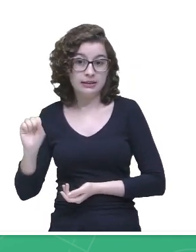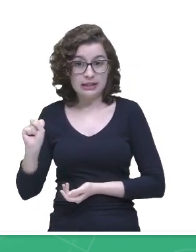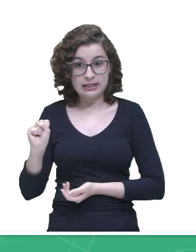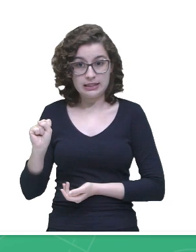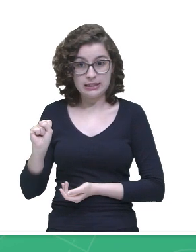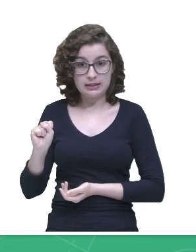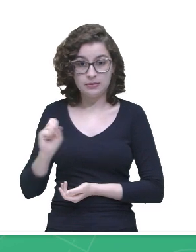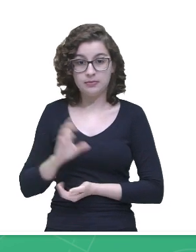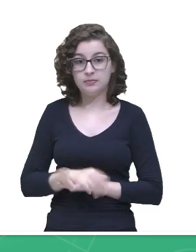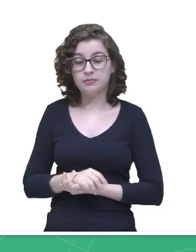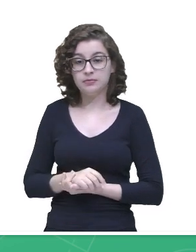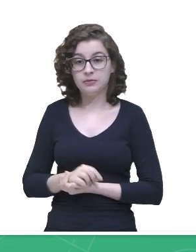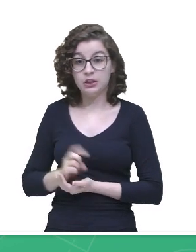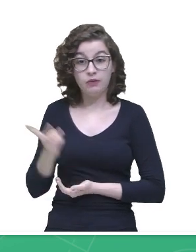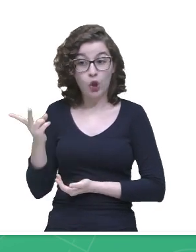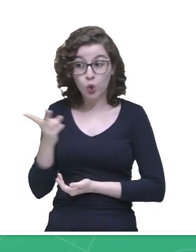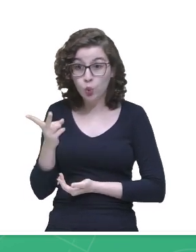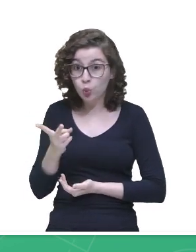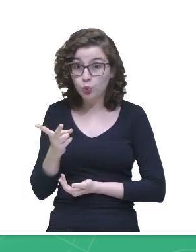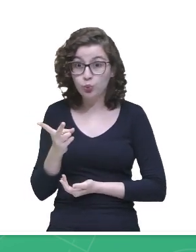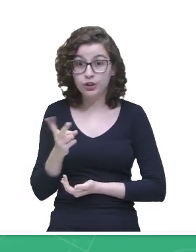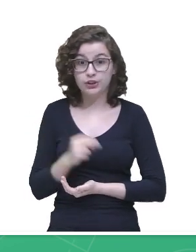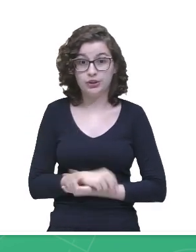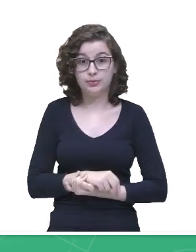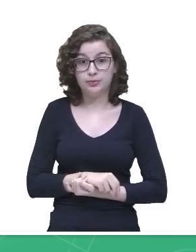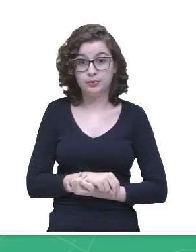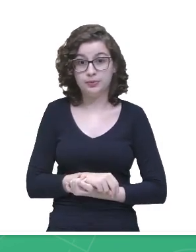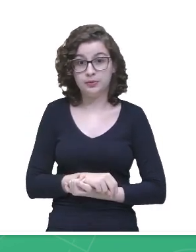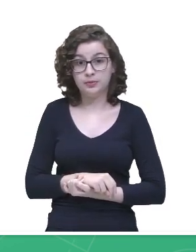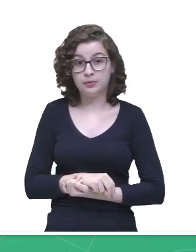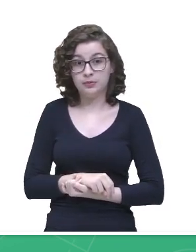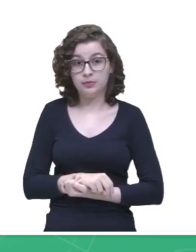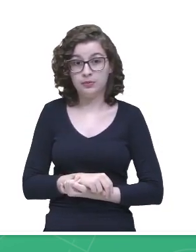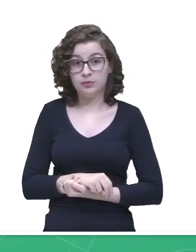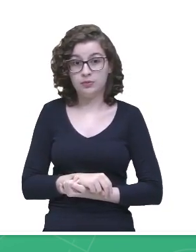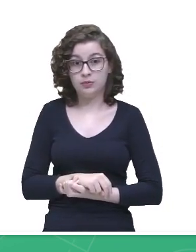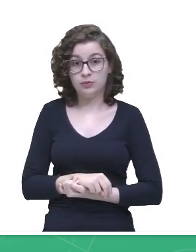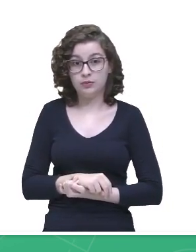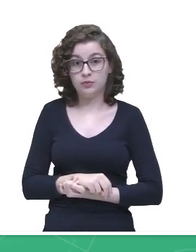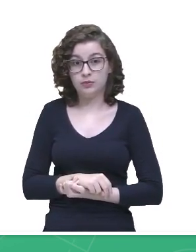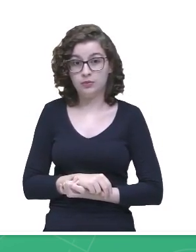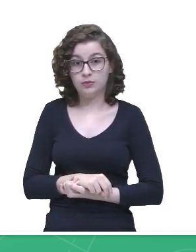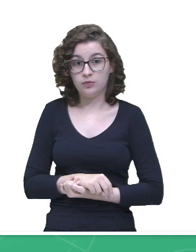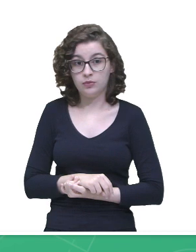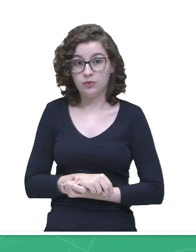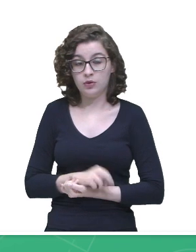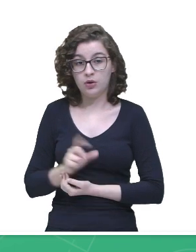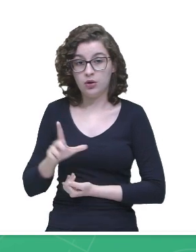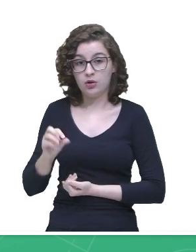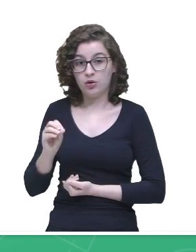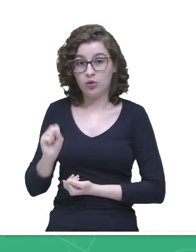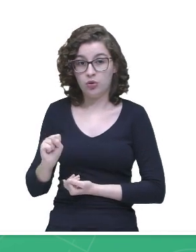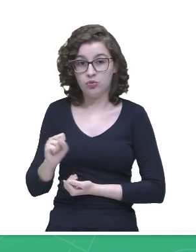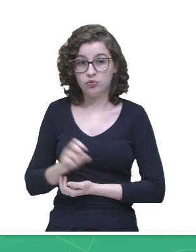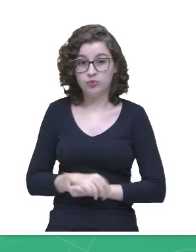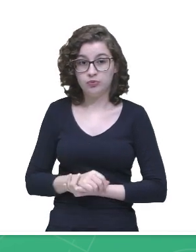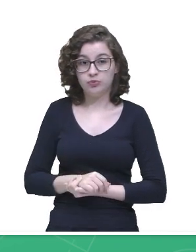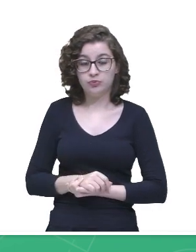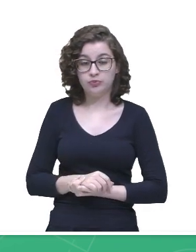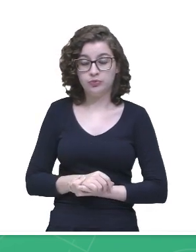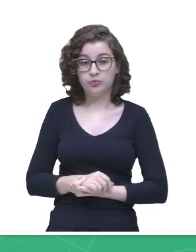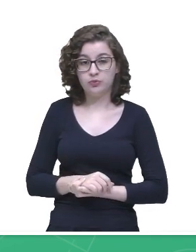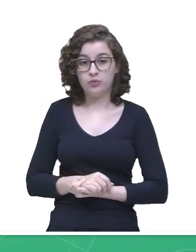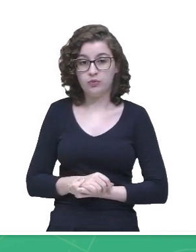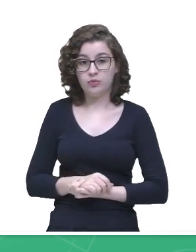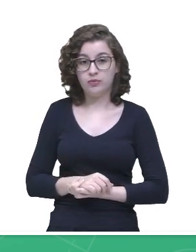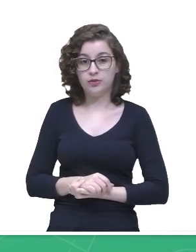eu estou falando deles. No espanhol, ellos. Ok? Eu estou falando deles no plural,